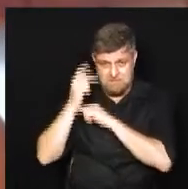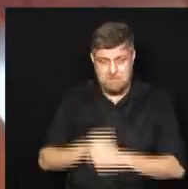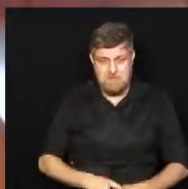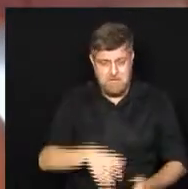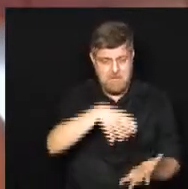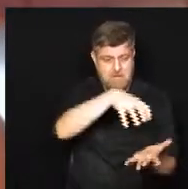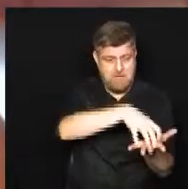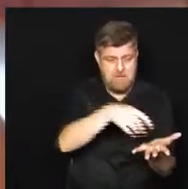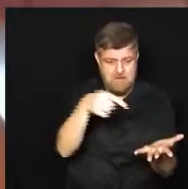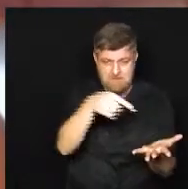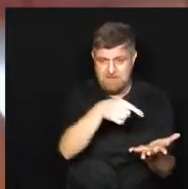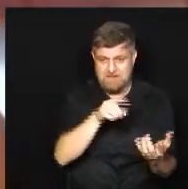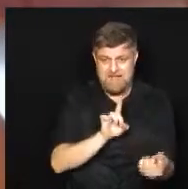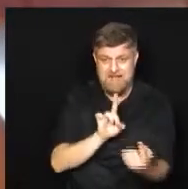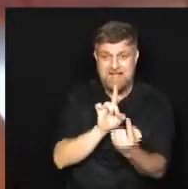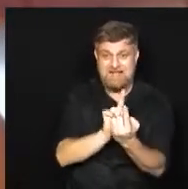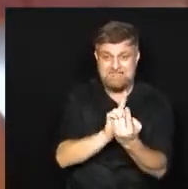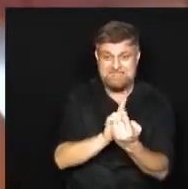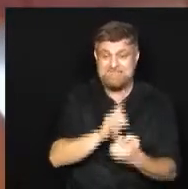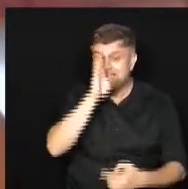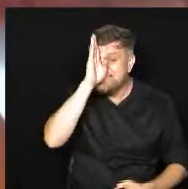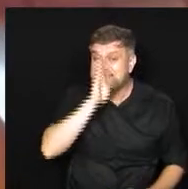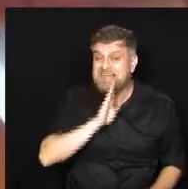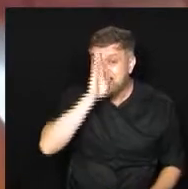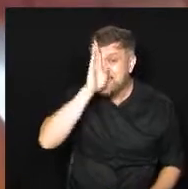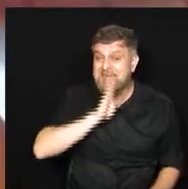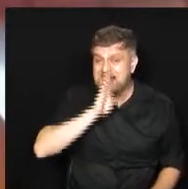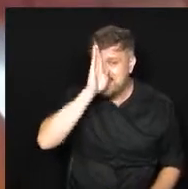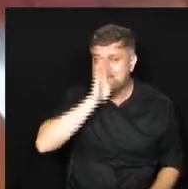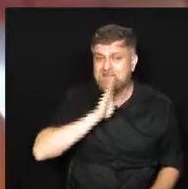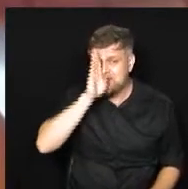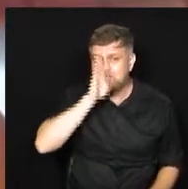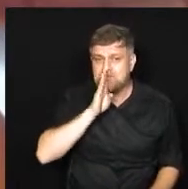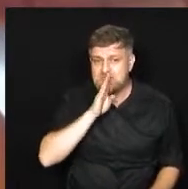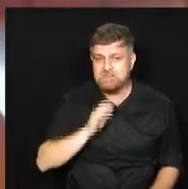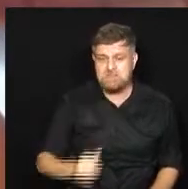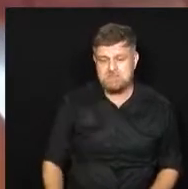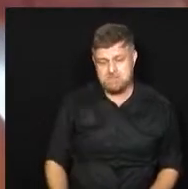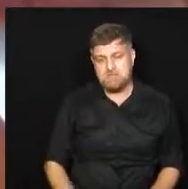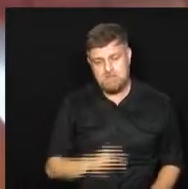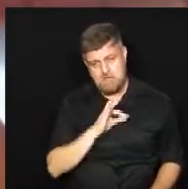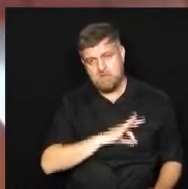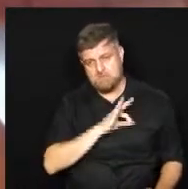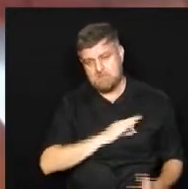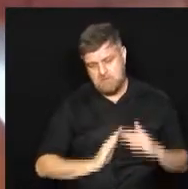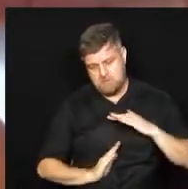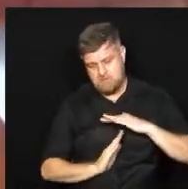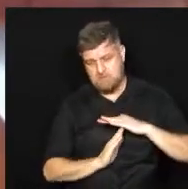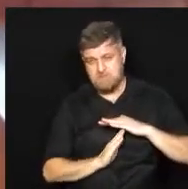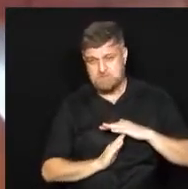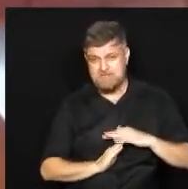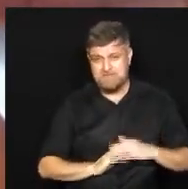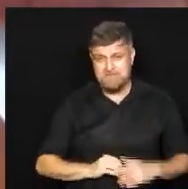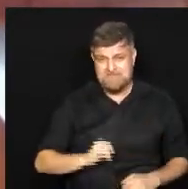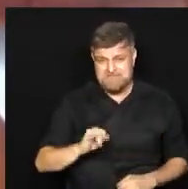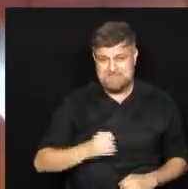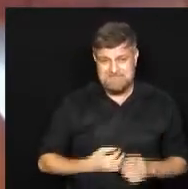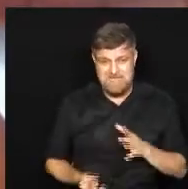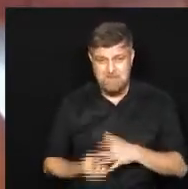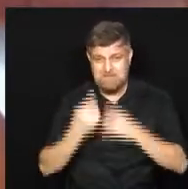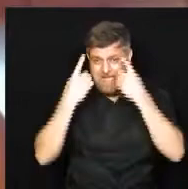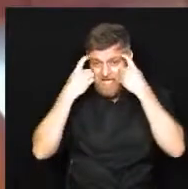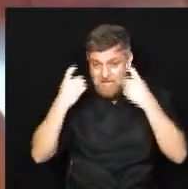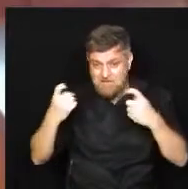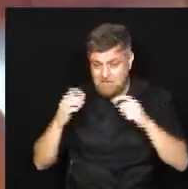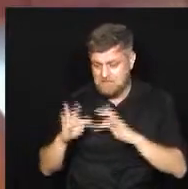que presta assistência jurídica gratuita até uma faixa de renda, mas no caso de violência doméstica não